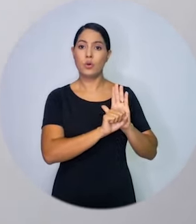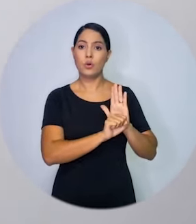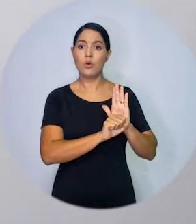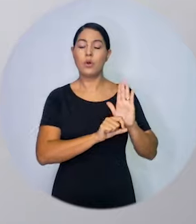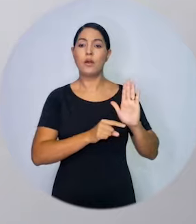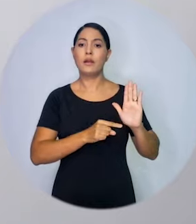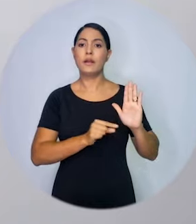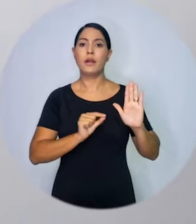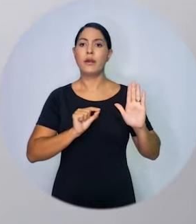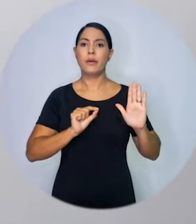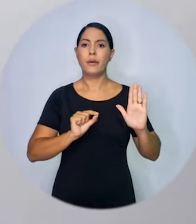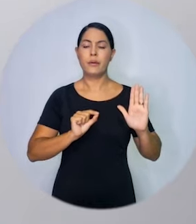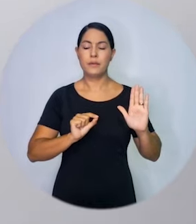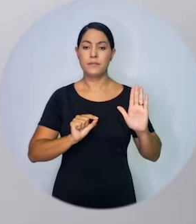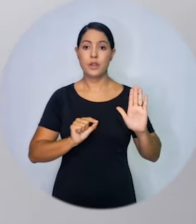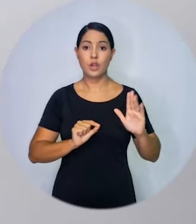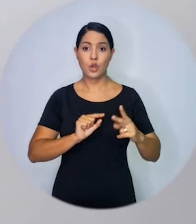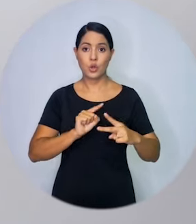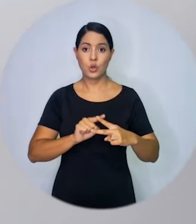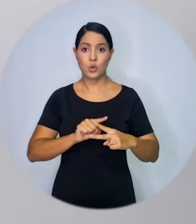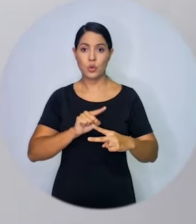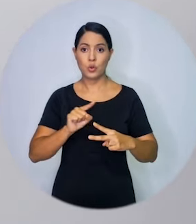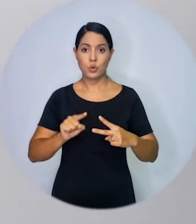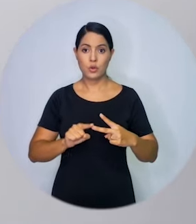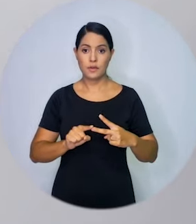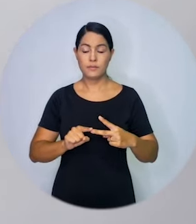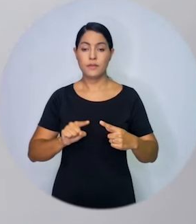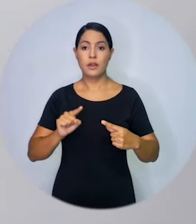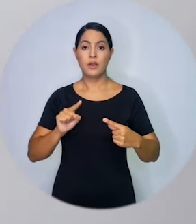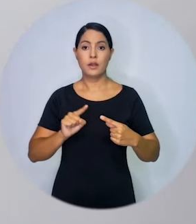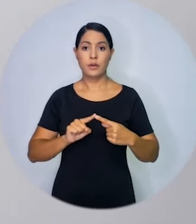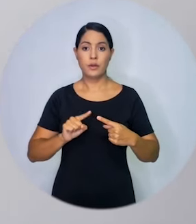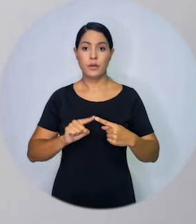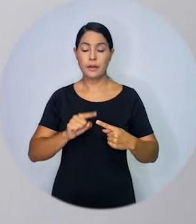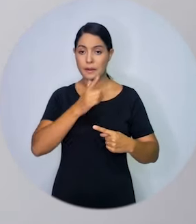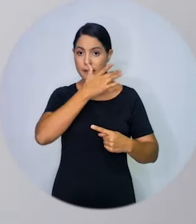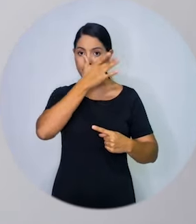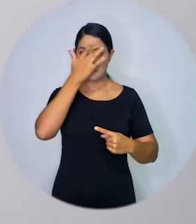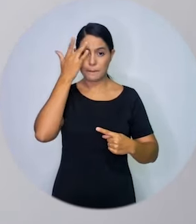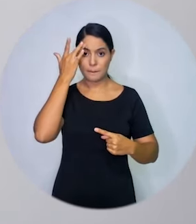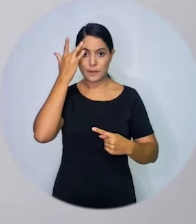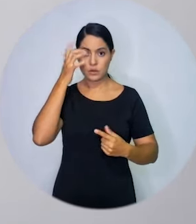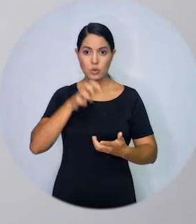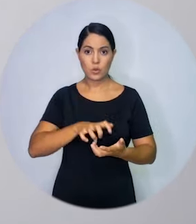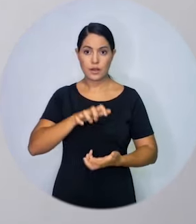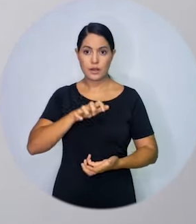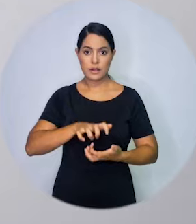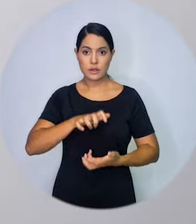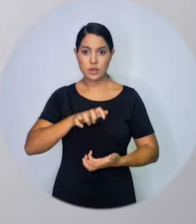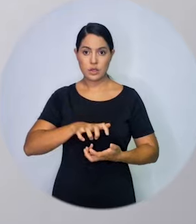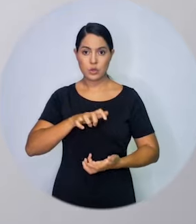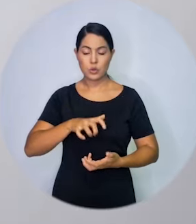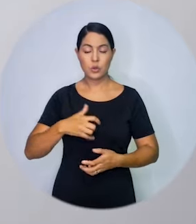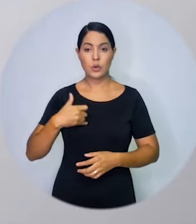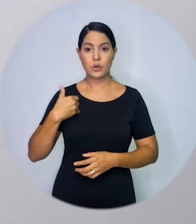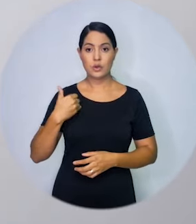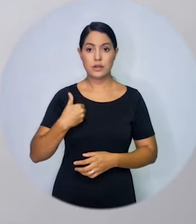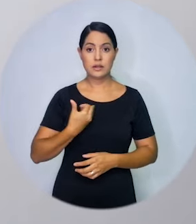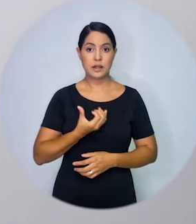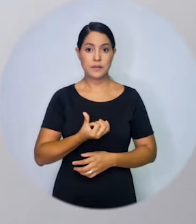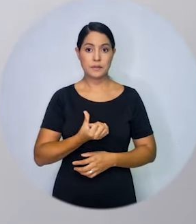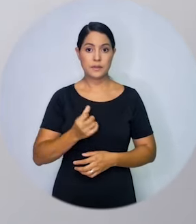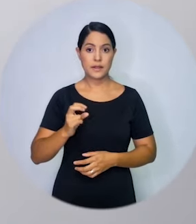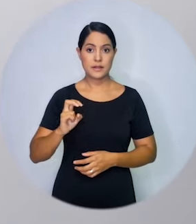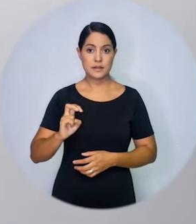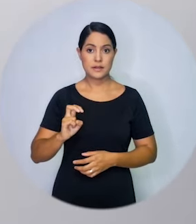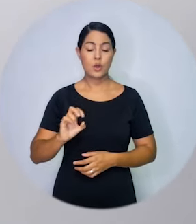prevê duas espécies aí, né? No caso do BPC LOAS, seria um benefício assistencial para idoso, né?